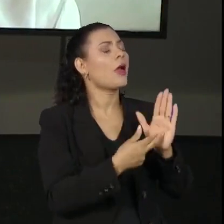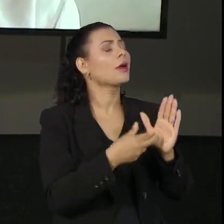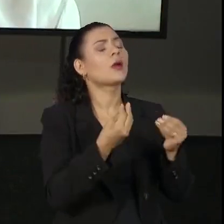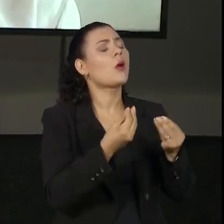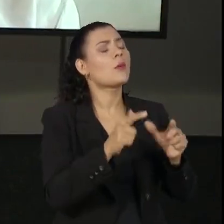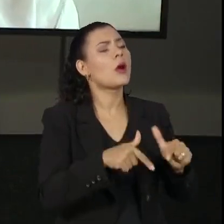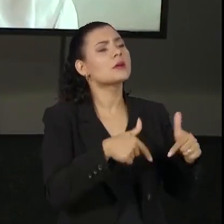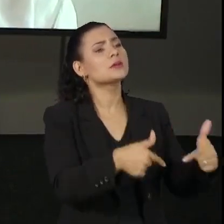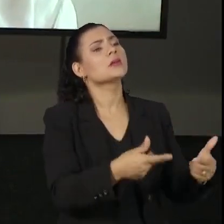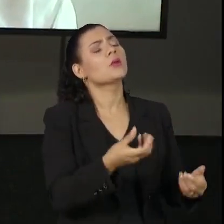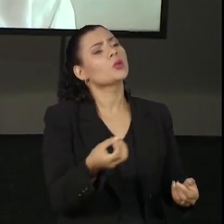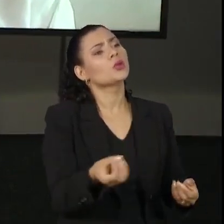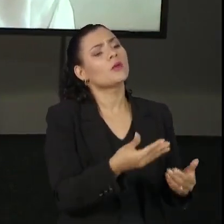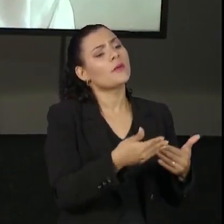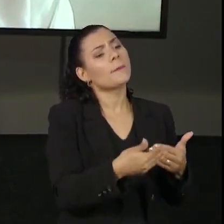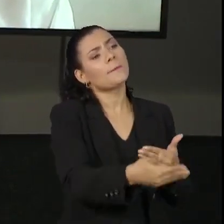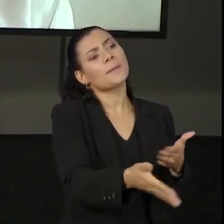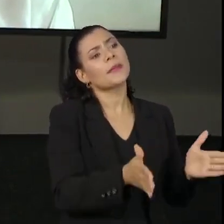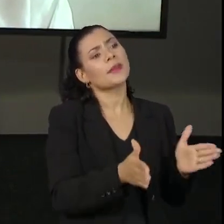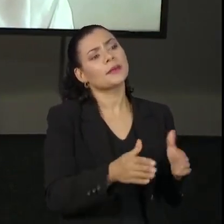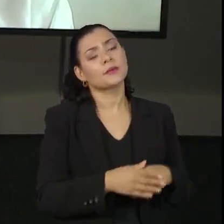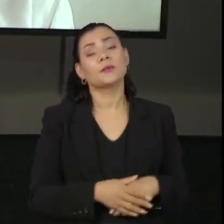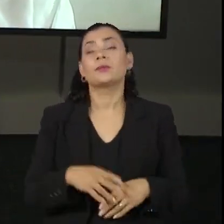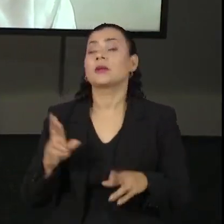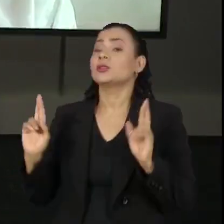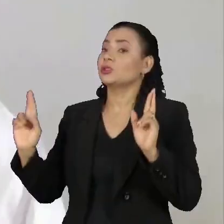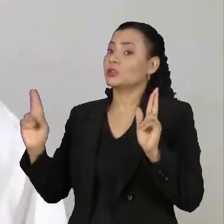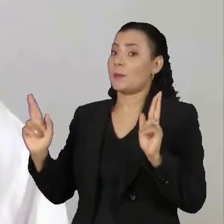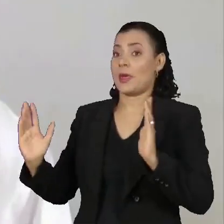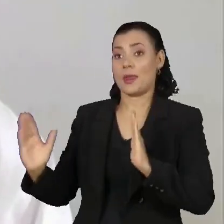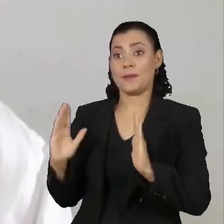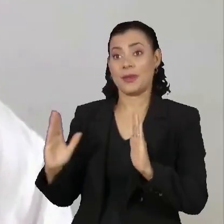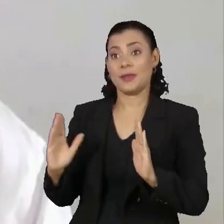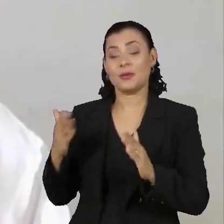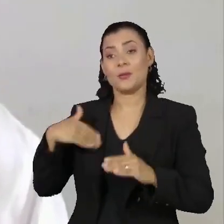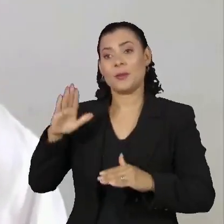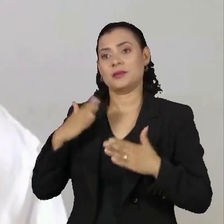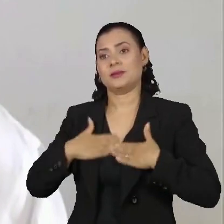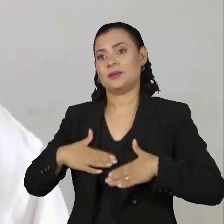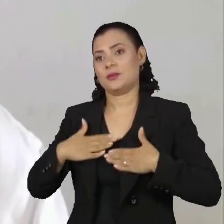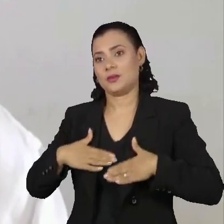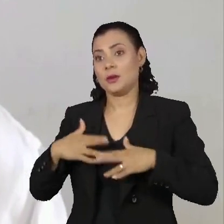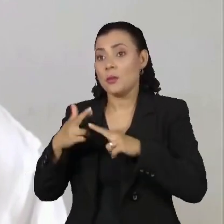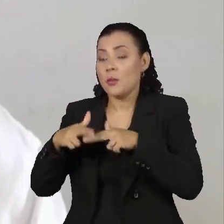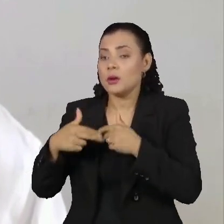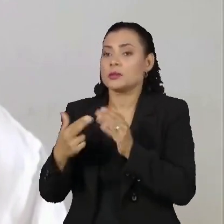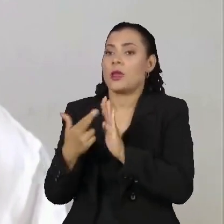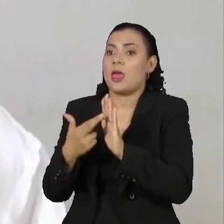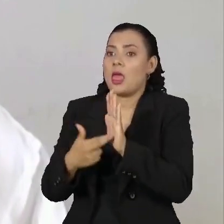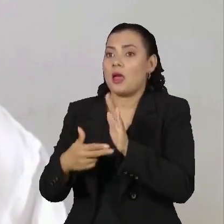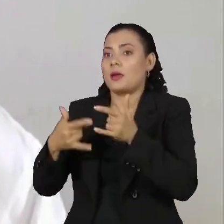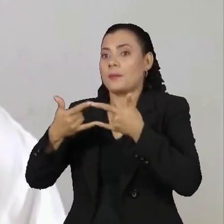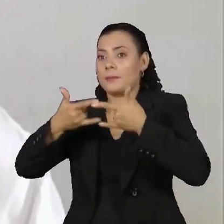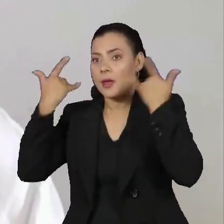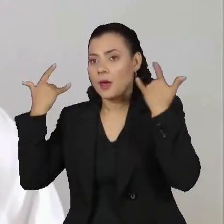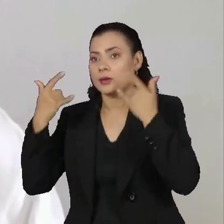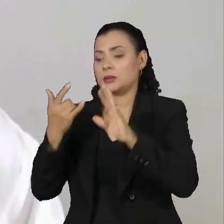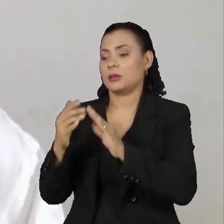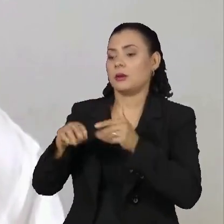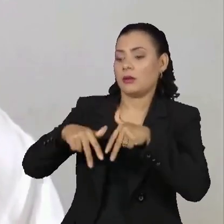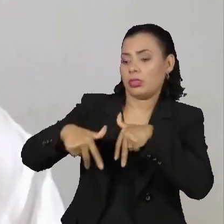gente possa ter uma vida, um cotidiano mais tranquilo, que as restrições com relação ao uso de máscara, ao